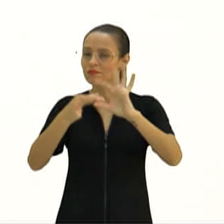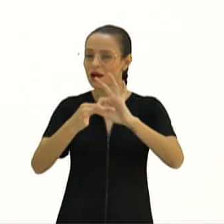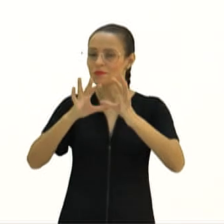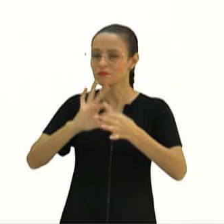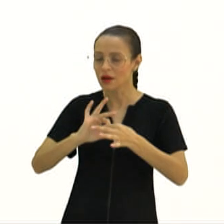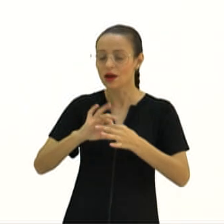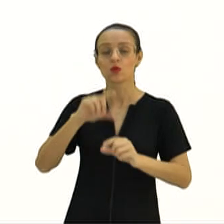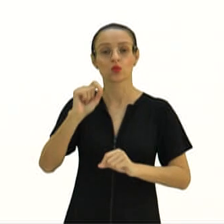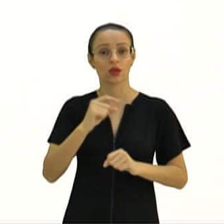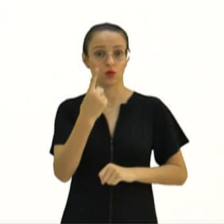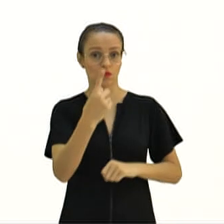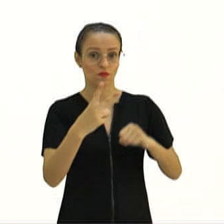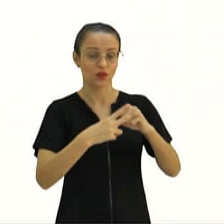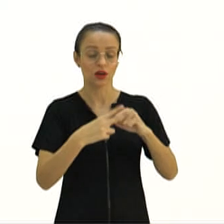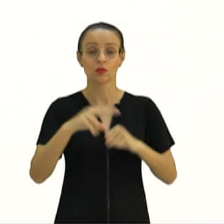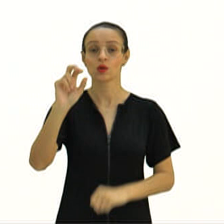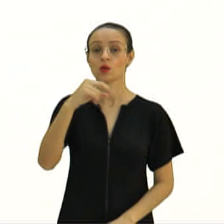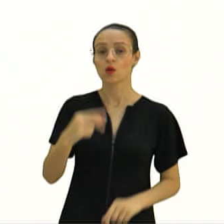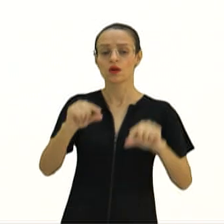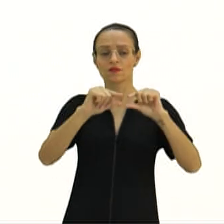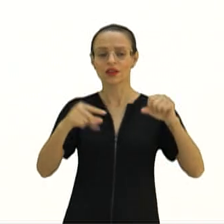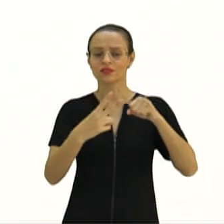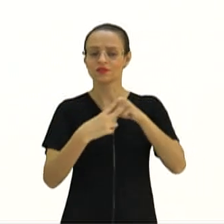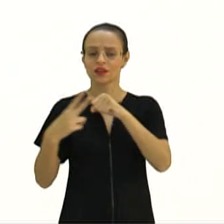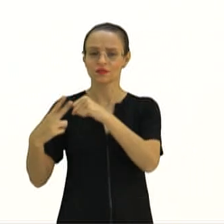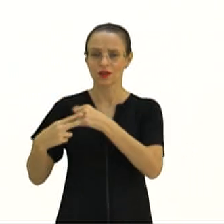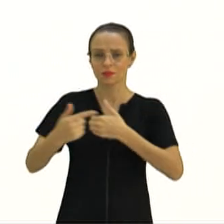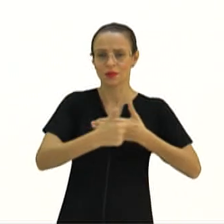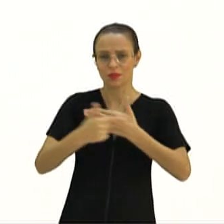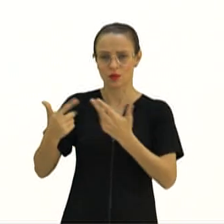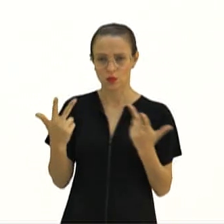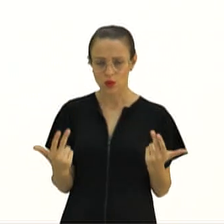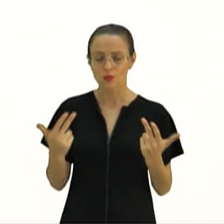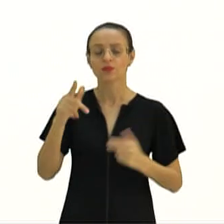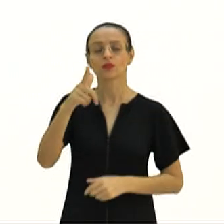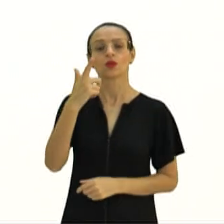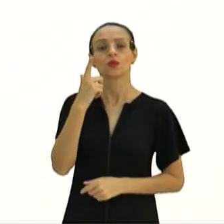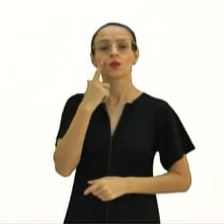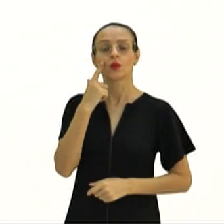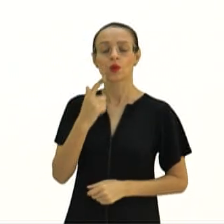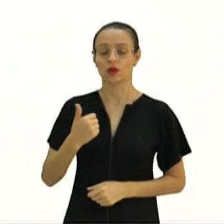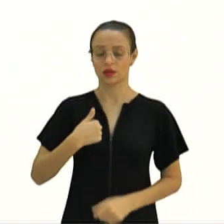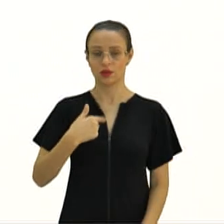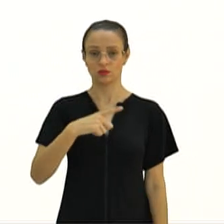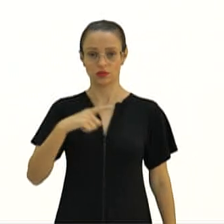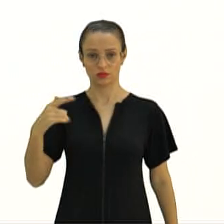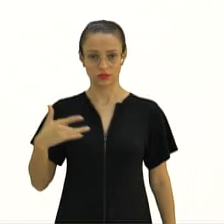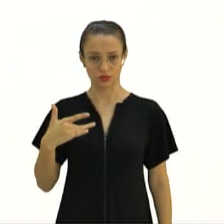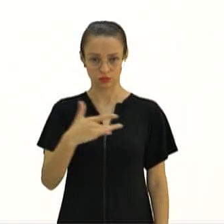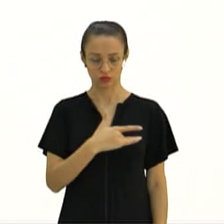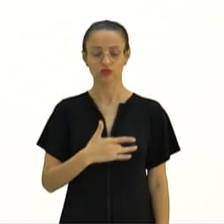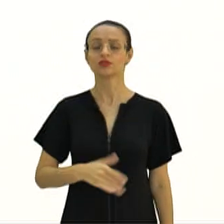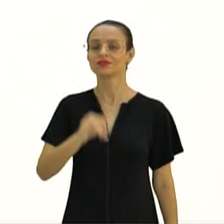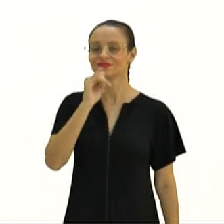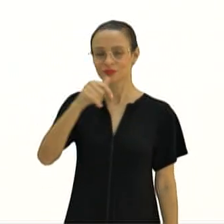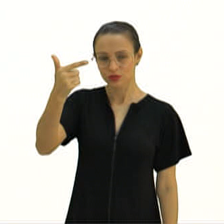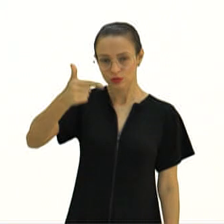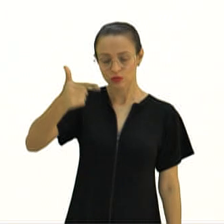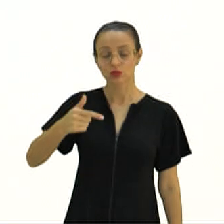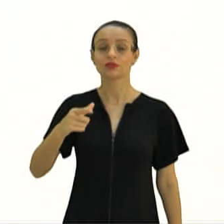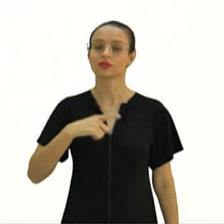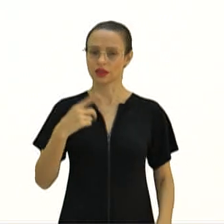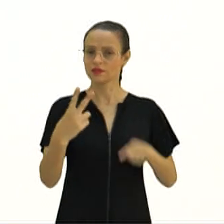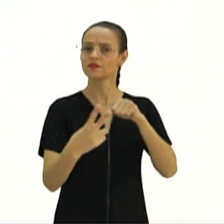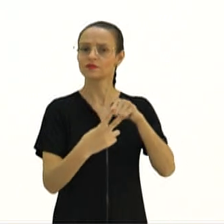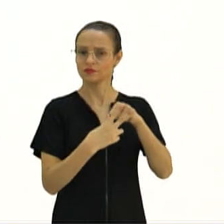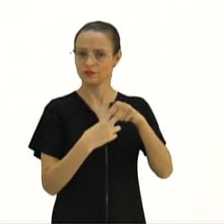locução verbal. Exemplo, eu tenho saúde. Voltamos ao segundo exemplo, eu tenho saúde. Nós temos ali o